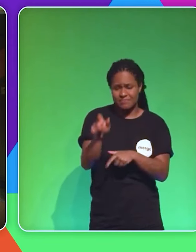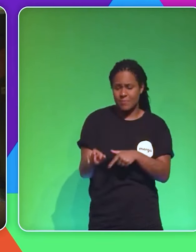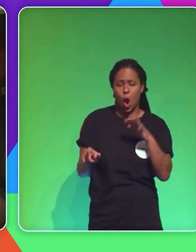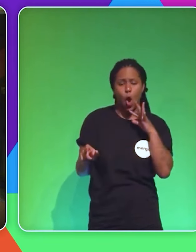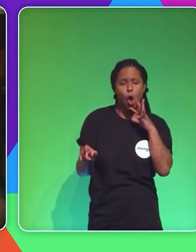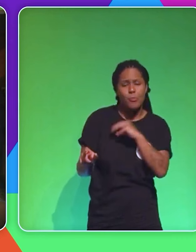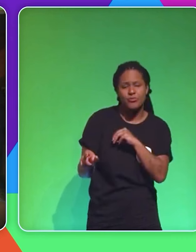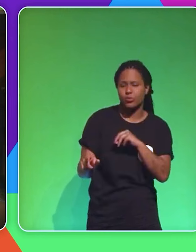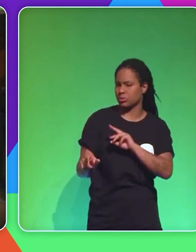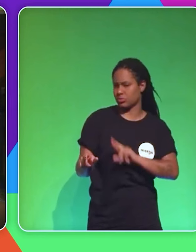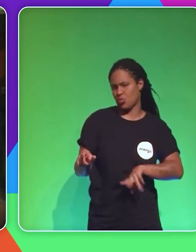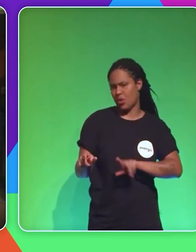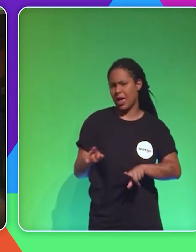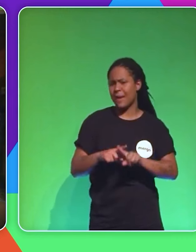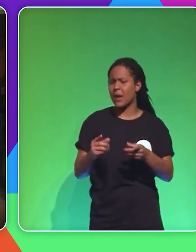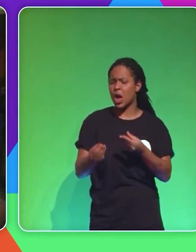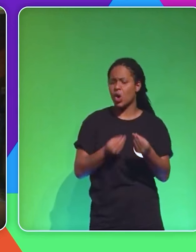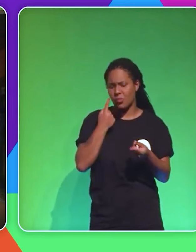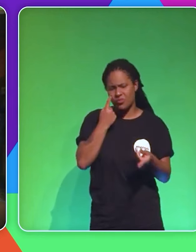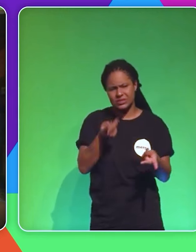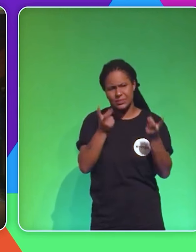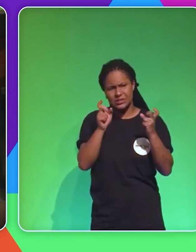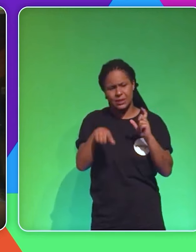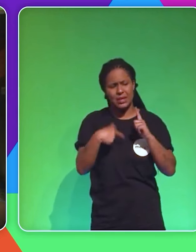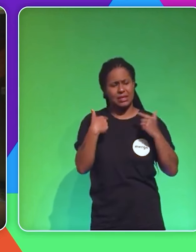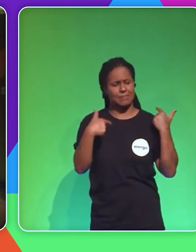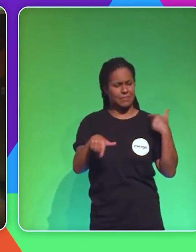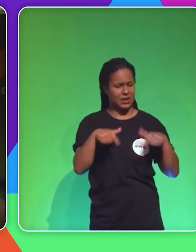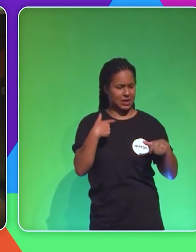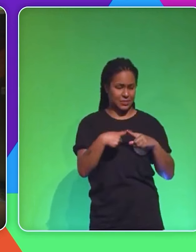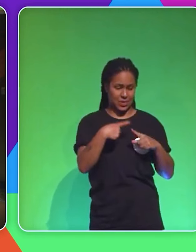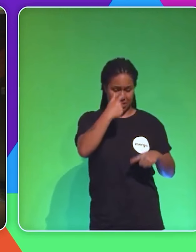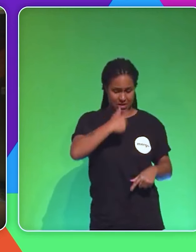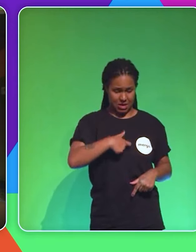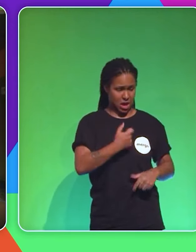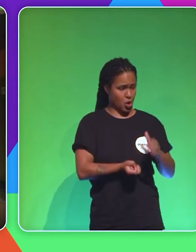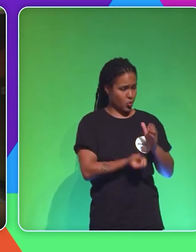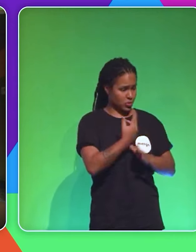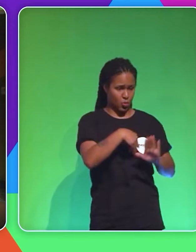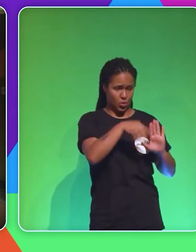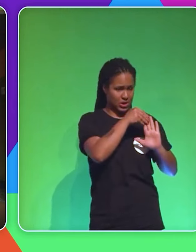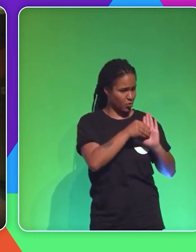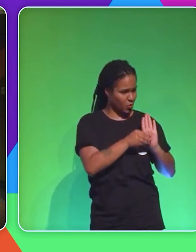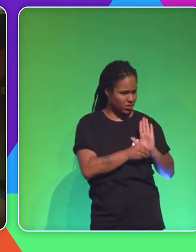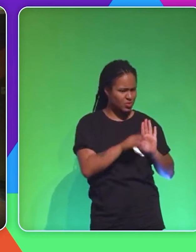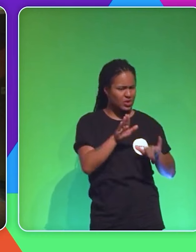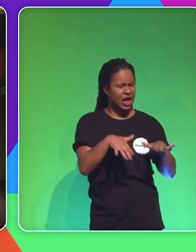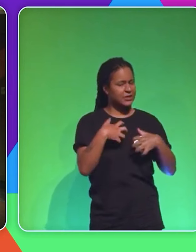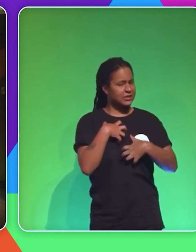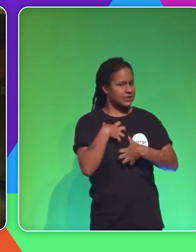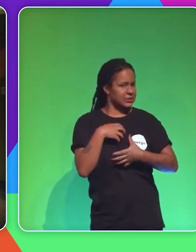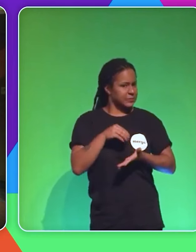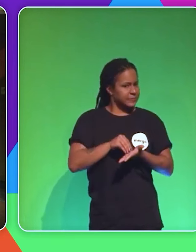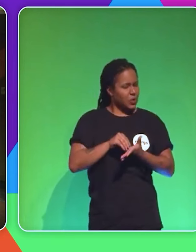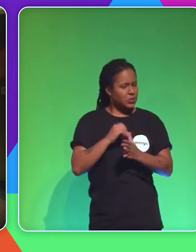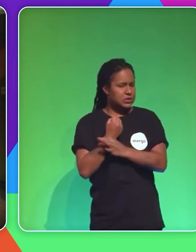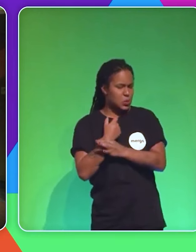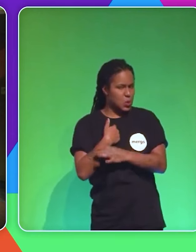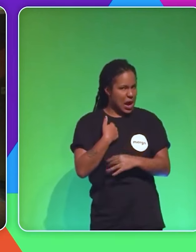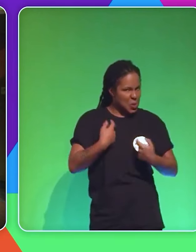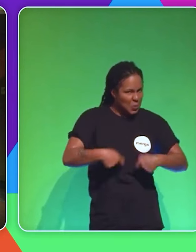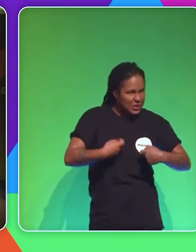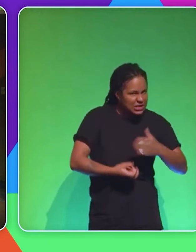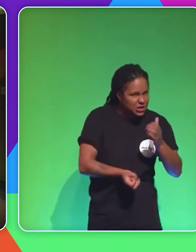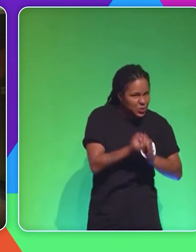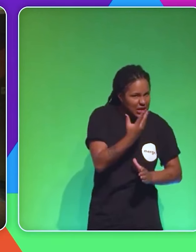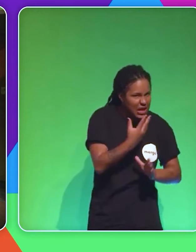Óbvio Mas como você vê essa questão de empregabilidade porque eu como uma pessoa que não produz o conteúdo Às vezes bate aquela insegurança de eu deveria estar